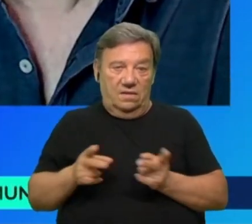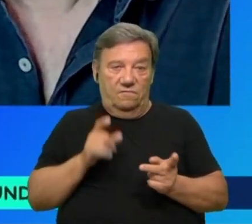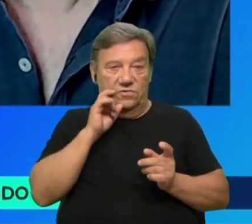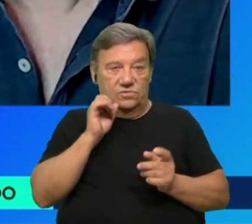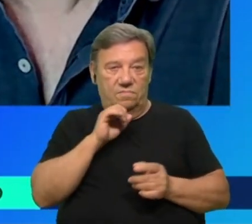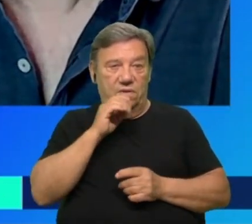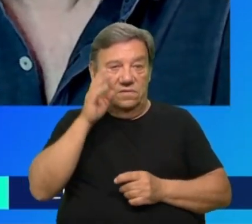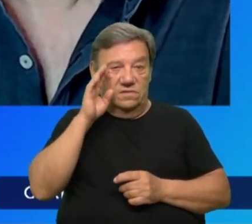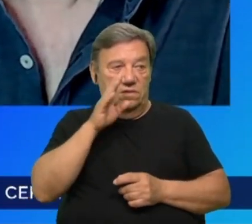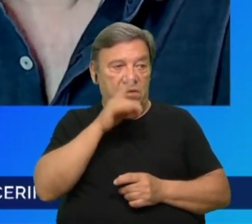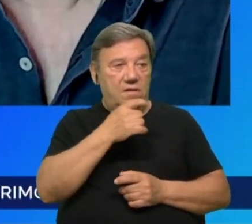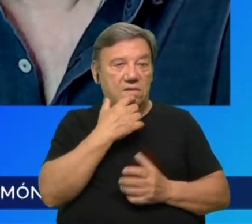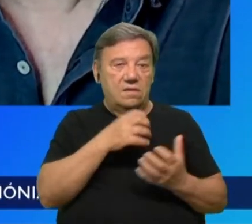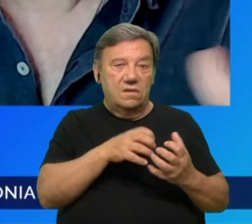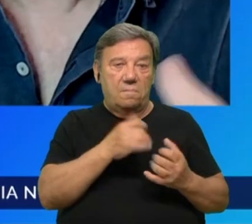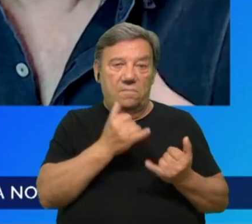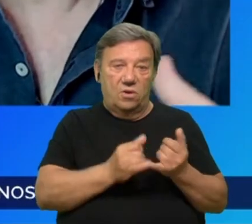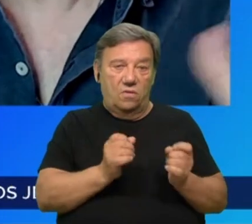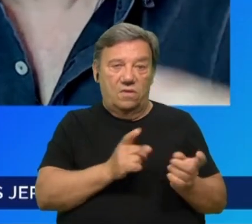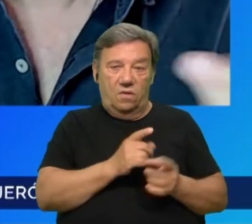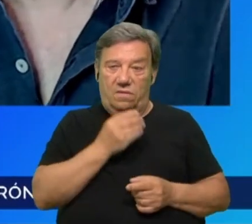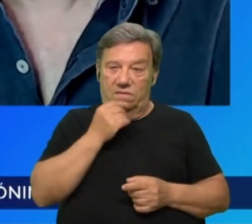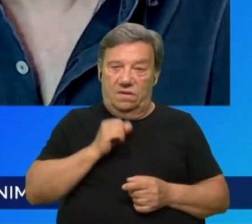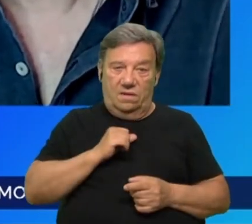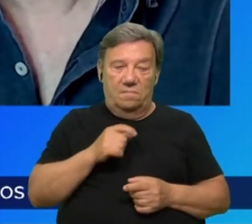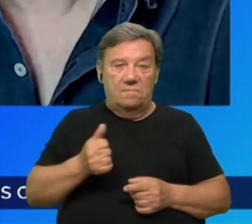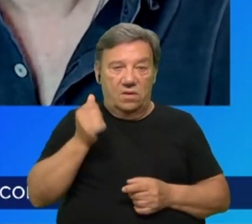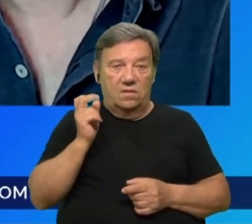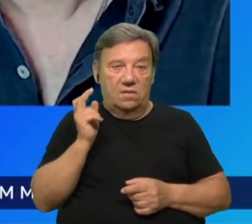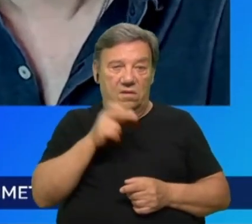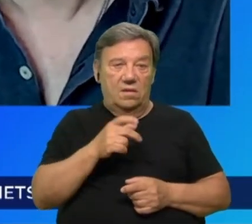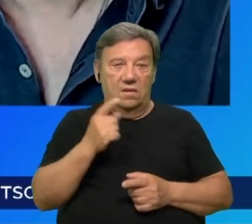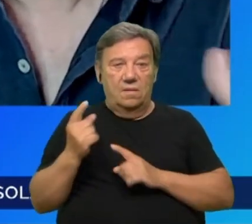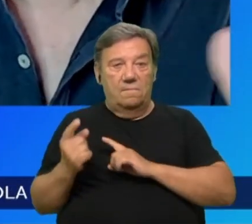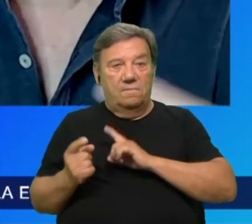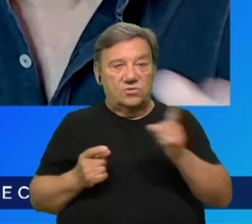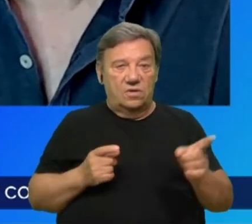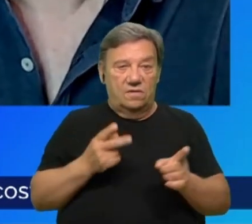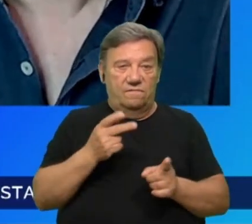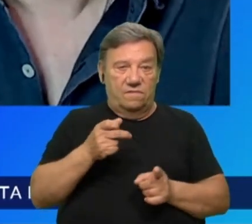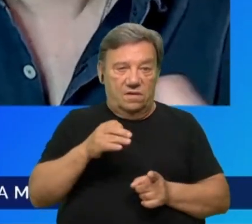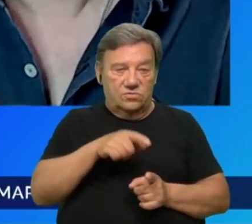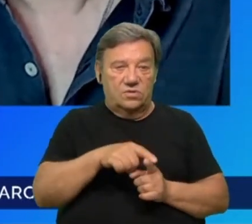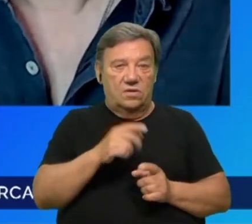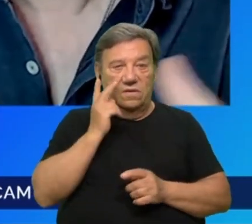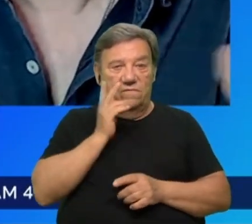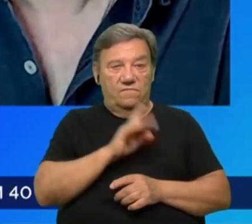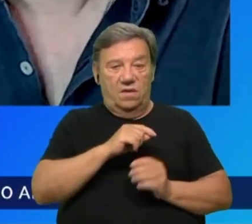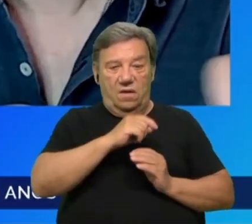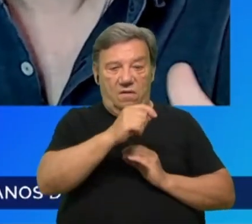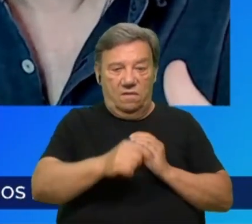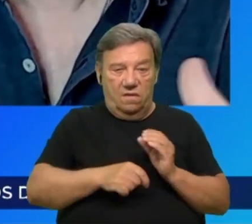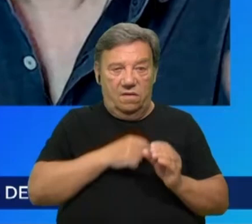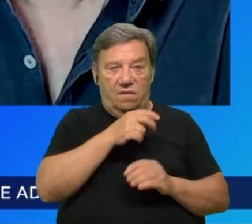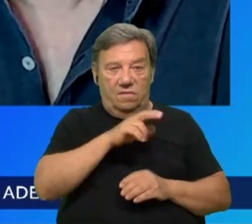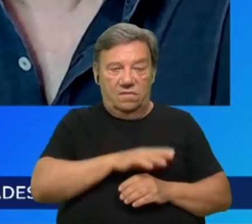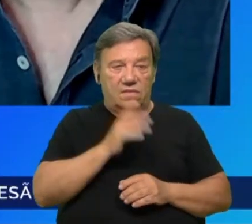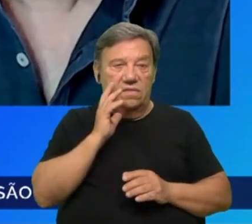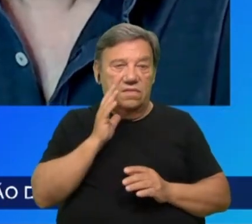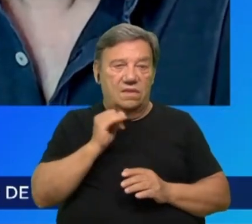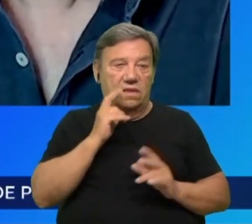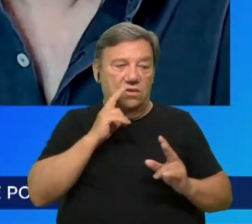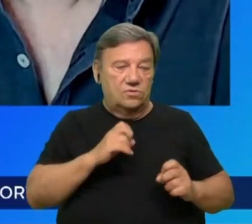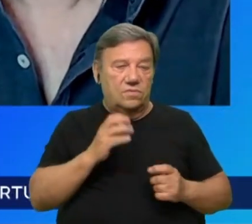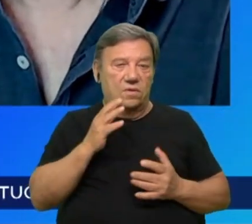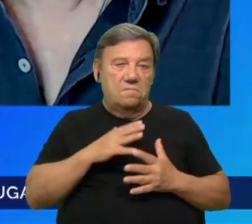segura para sabermos se estes asteroides são perigosos ou não para a Terra, o melhor é mesmo enviar missões para Vênus, orbitar em Vênus e tentar descobrir o